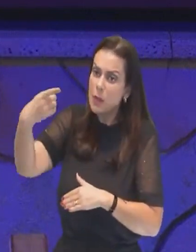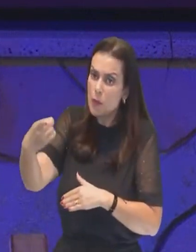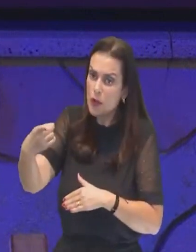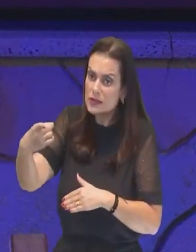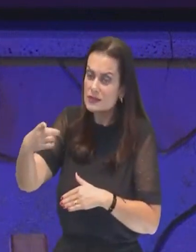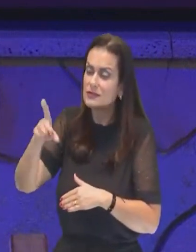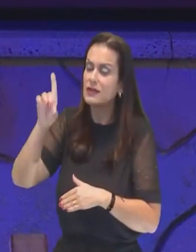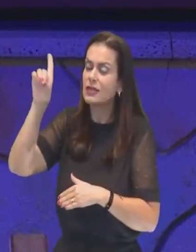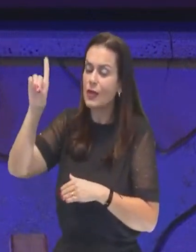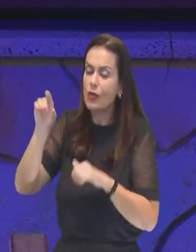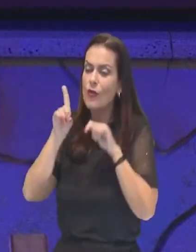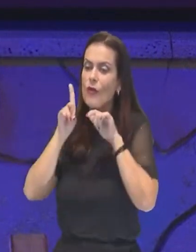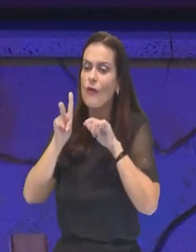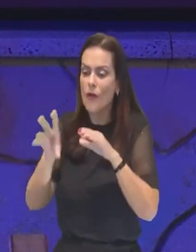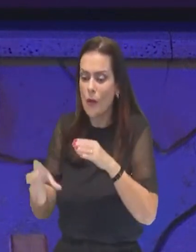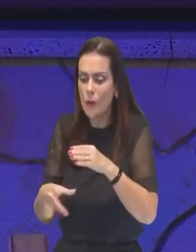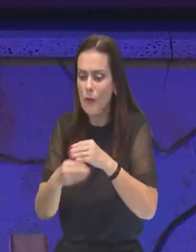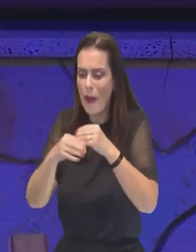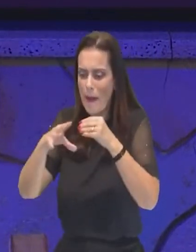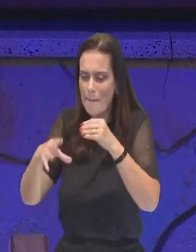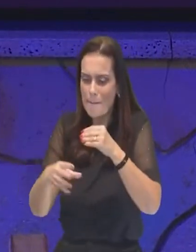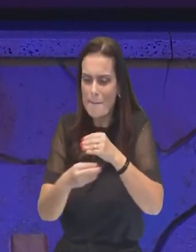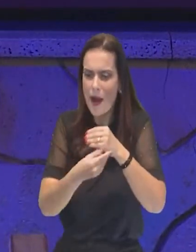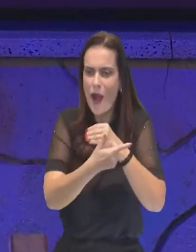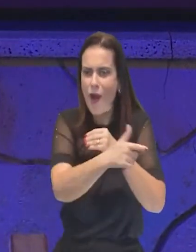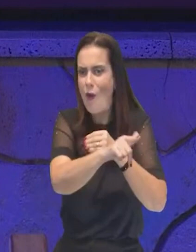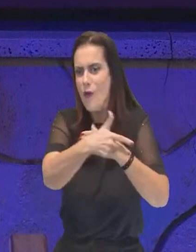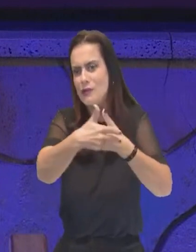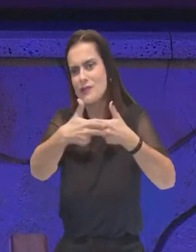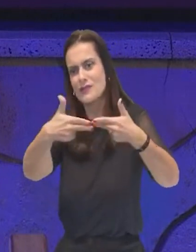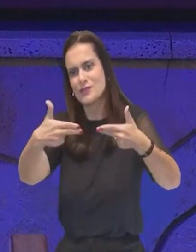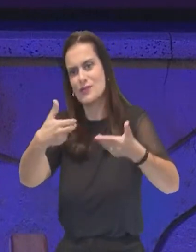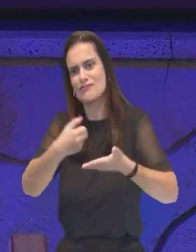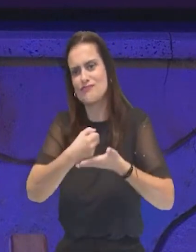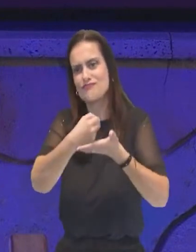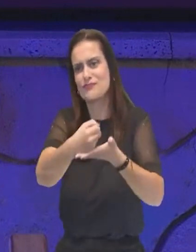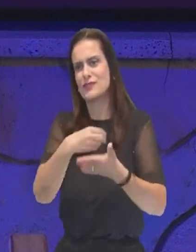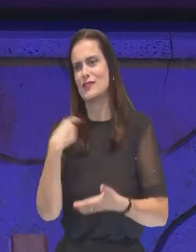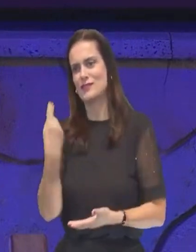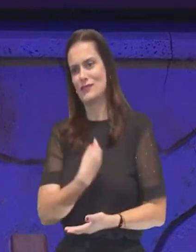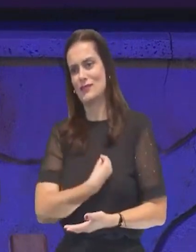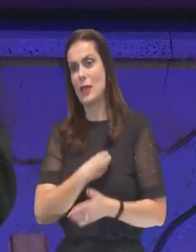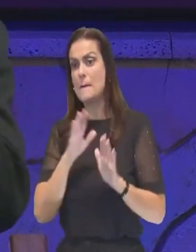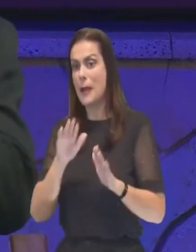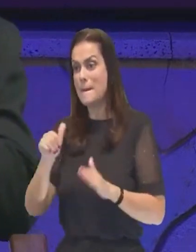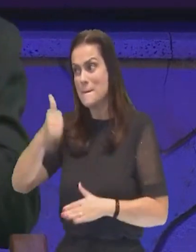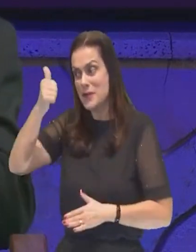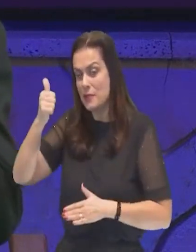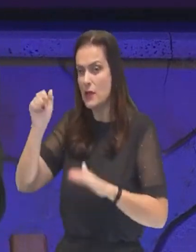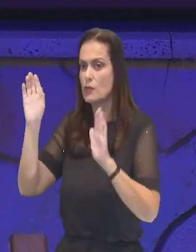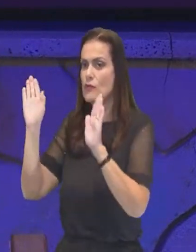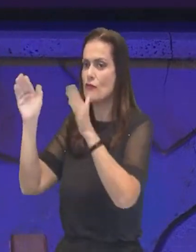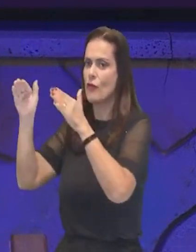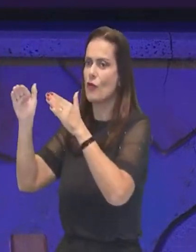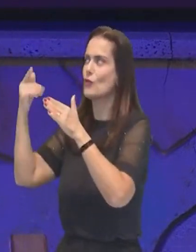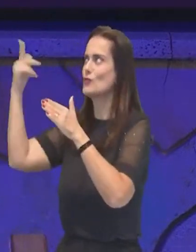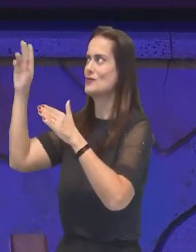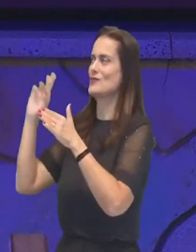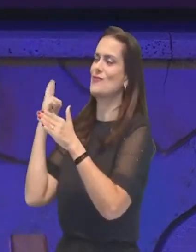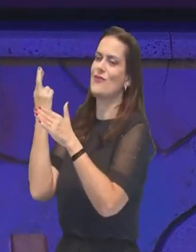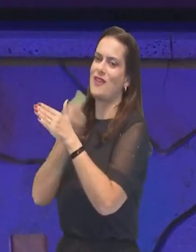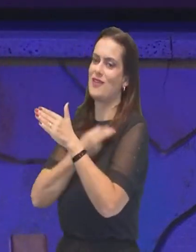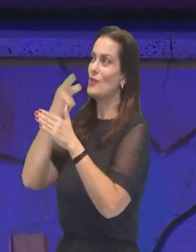é necessário para sobreviver. Buscai, pois, em primeiro lugar o seu reino e a sua